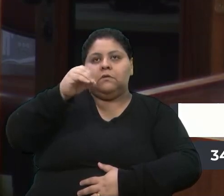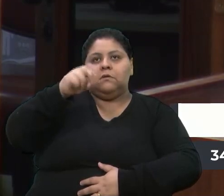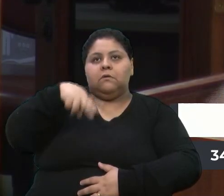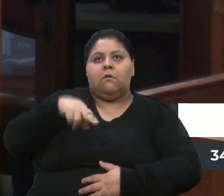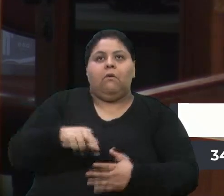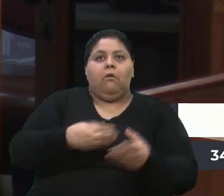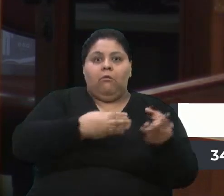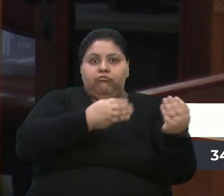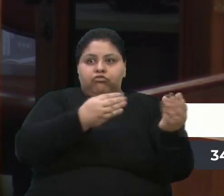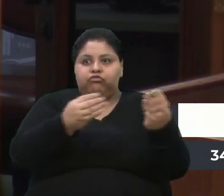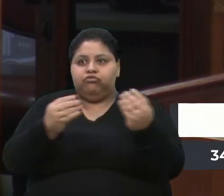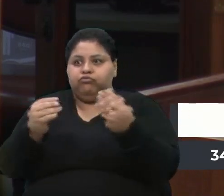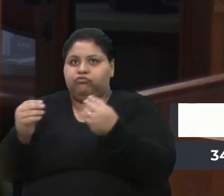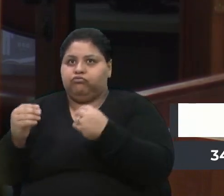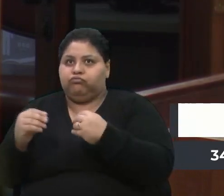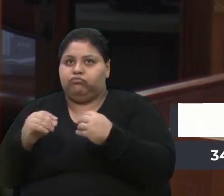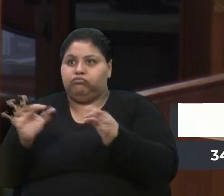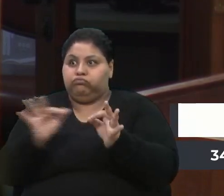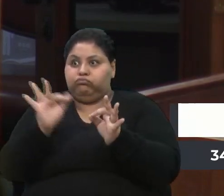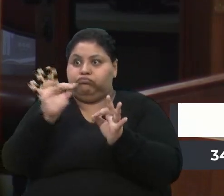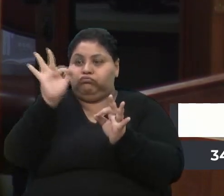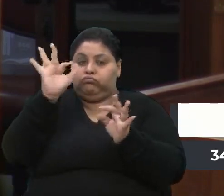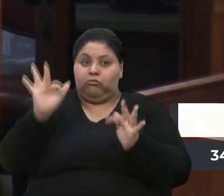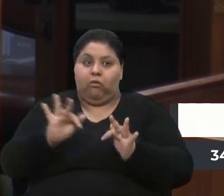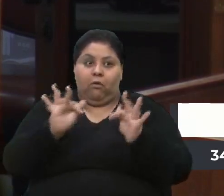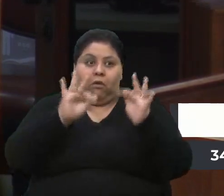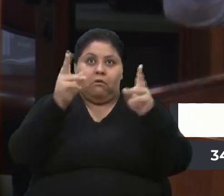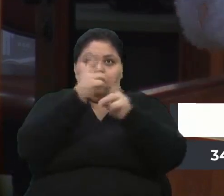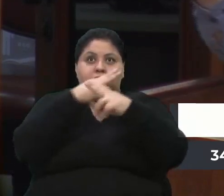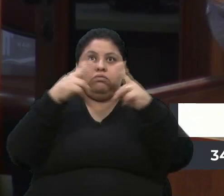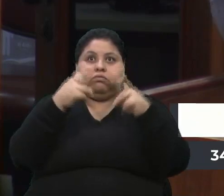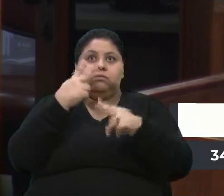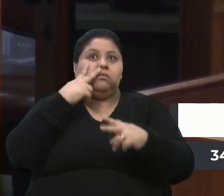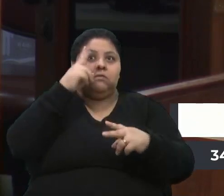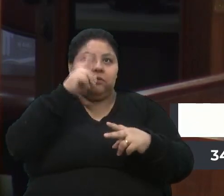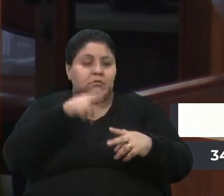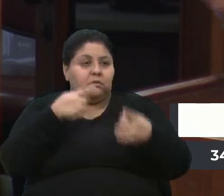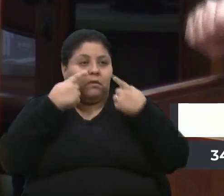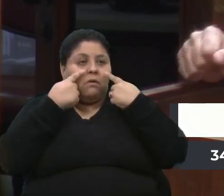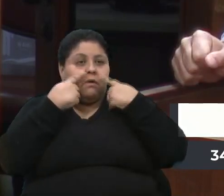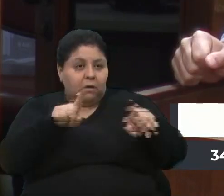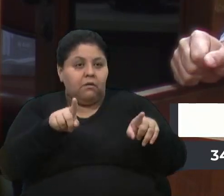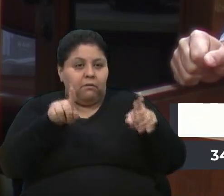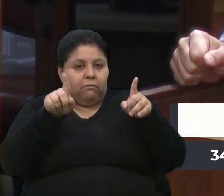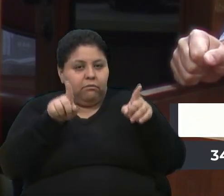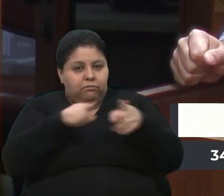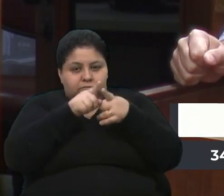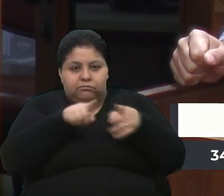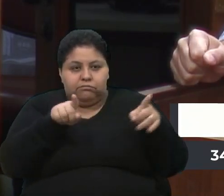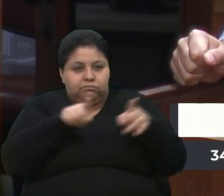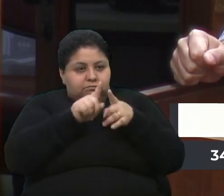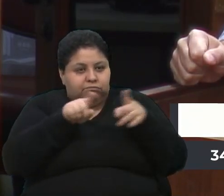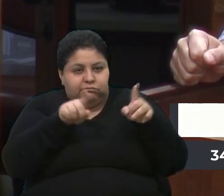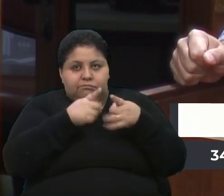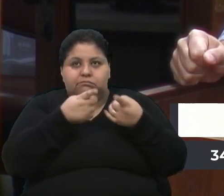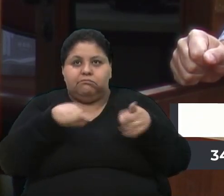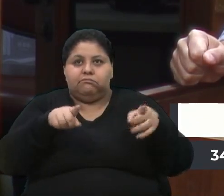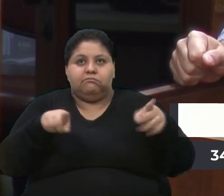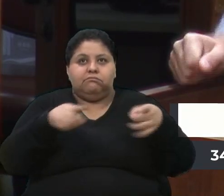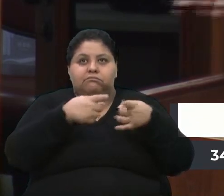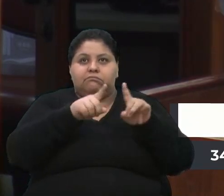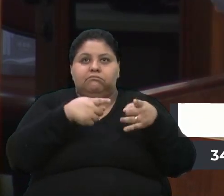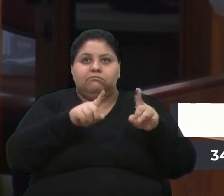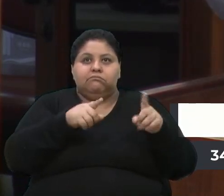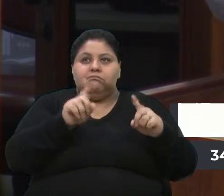fumaça. E me dei o trabalho de ver na churrasqueira. E não era só sambiqueira e pé de galinha,